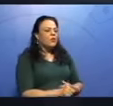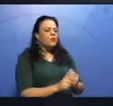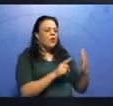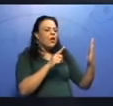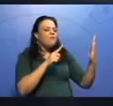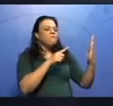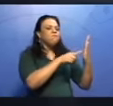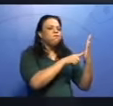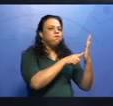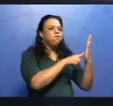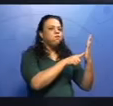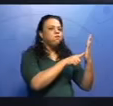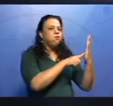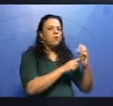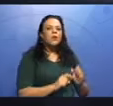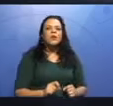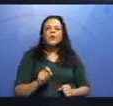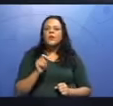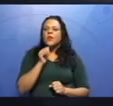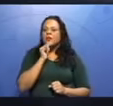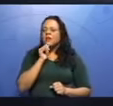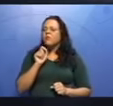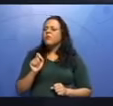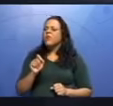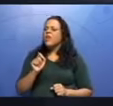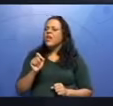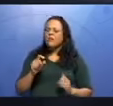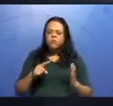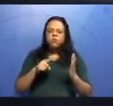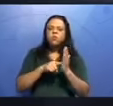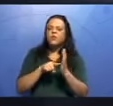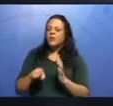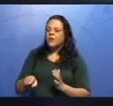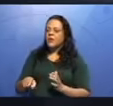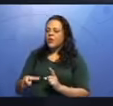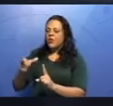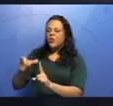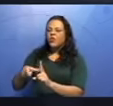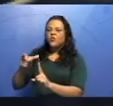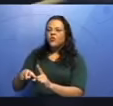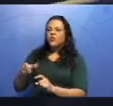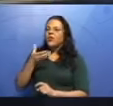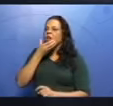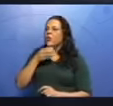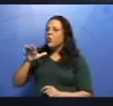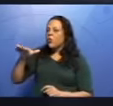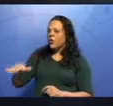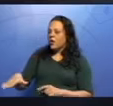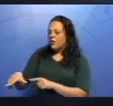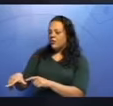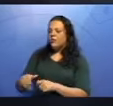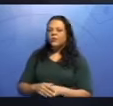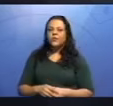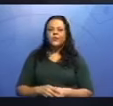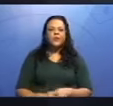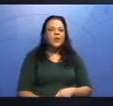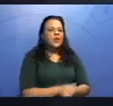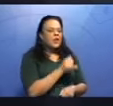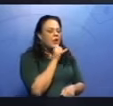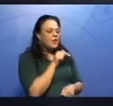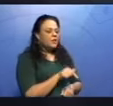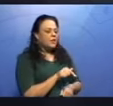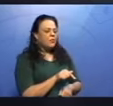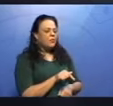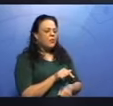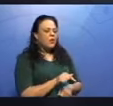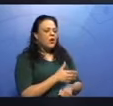primeira oração. Quem tocou a campainha? O que eu obtenho de resposta é o meu sujeito, o garoto. E uma senhora idosa